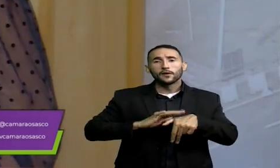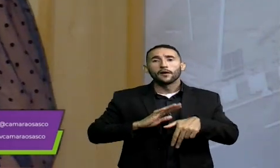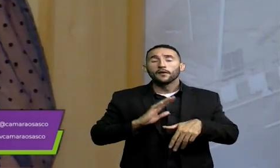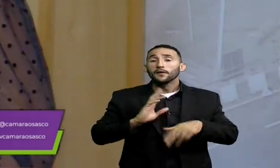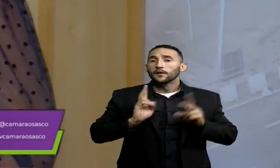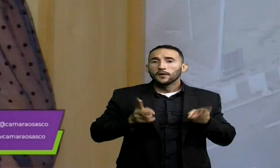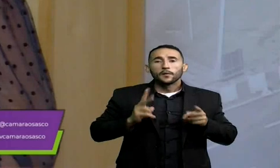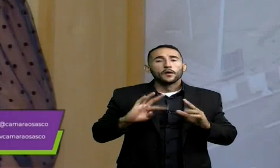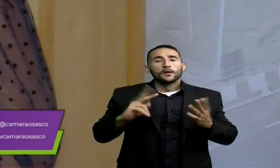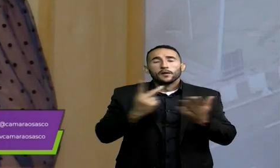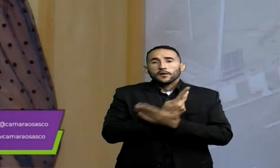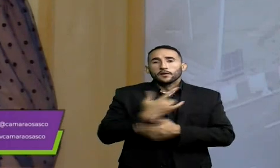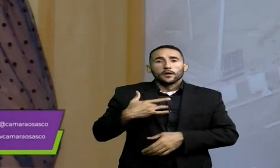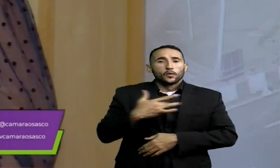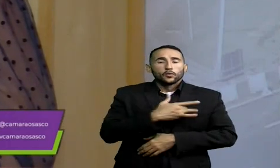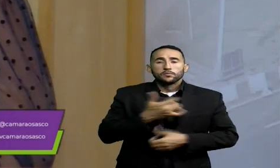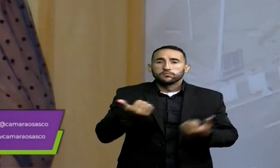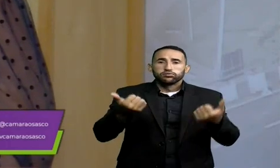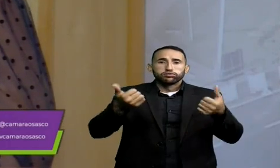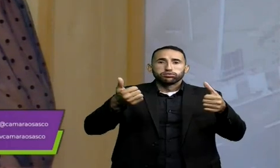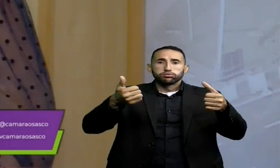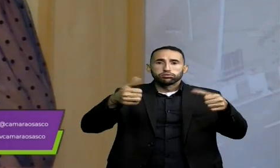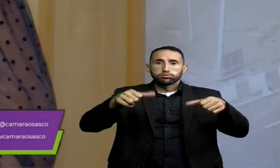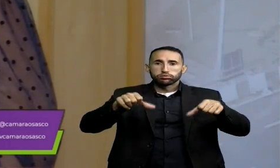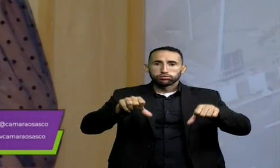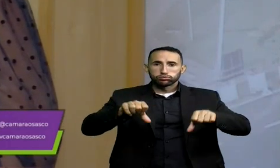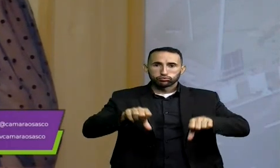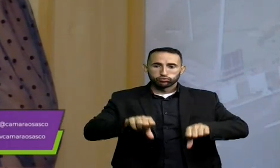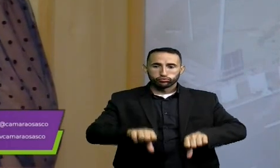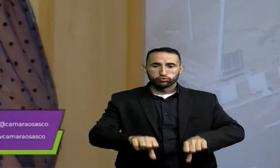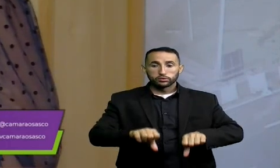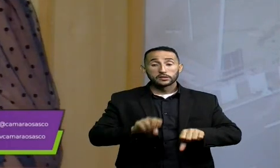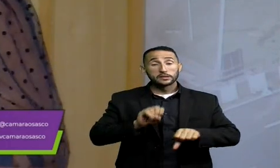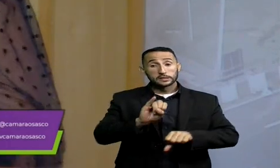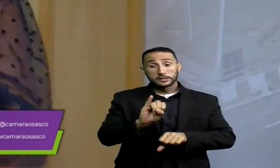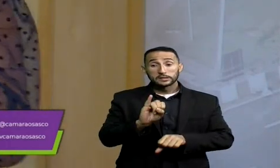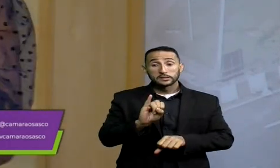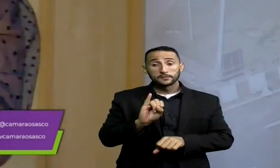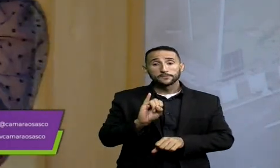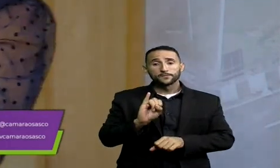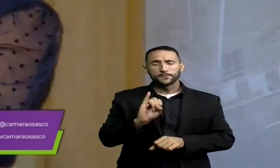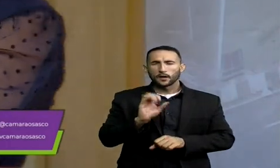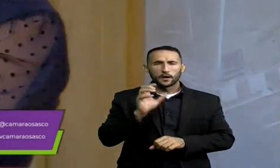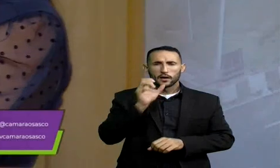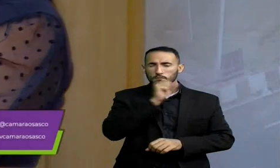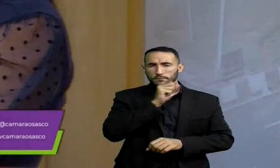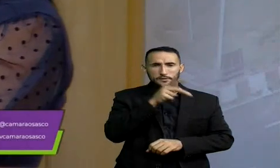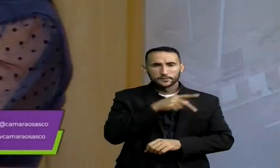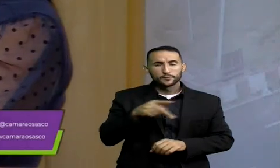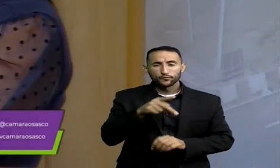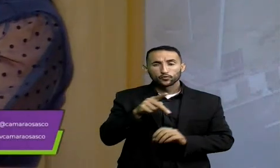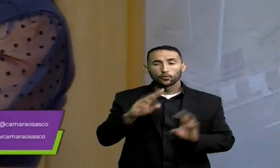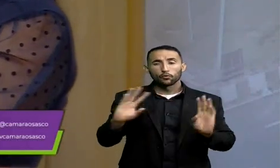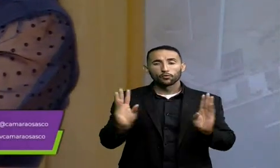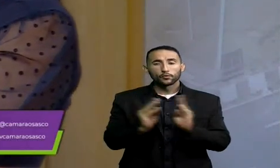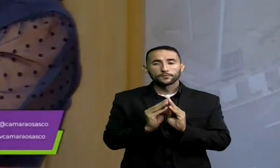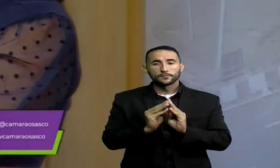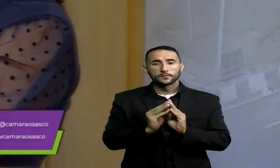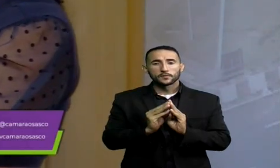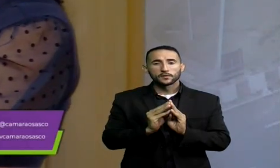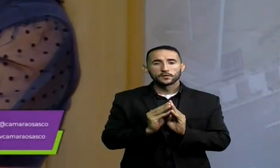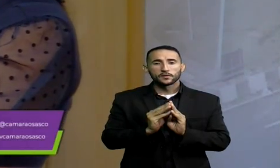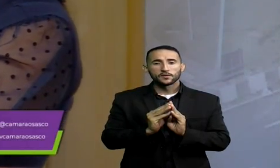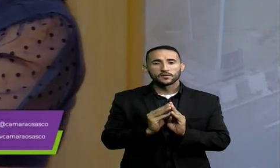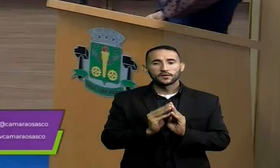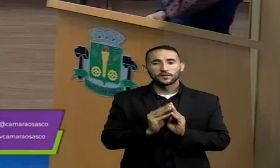vai piorando e quando se chama o nome só para concluir presidente às